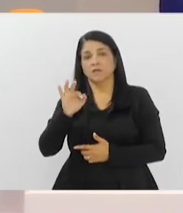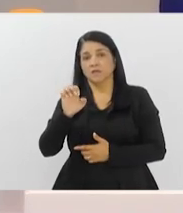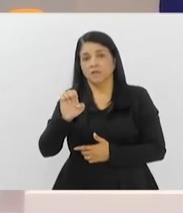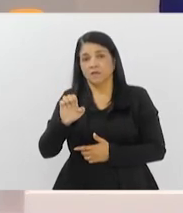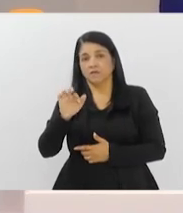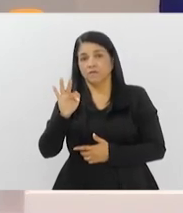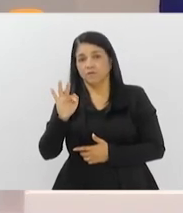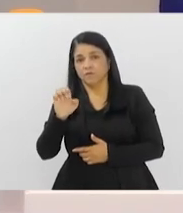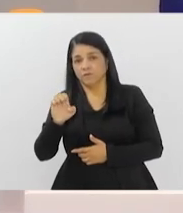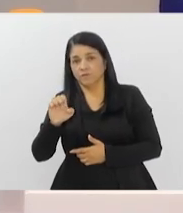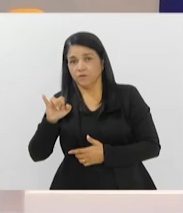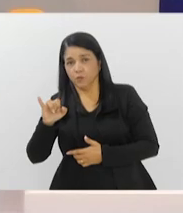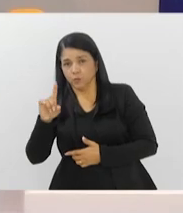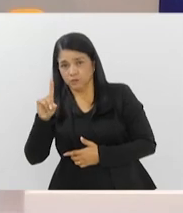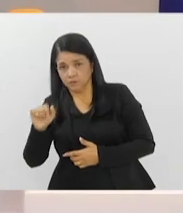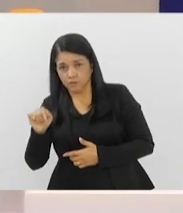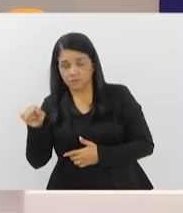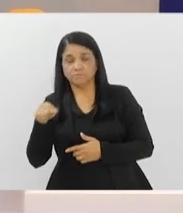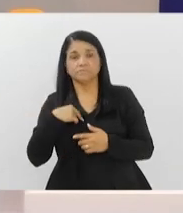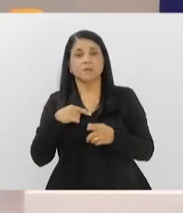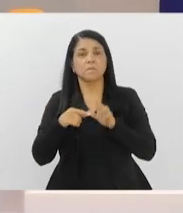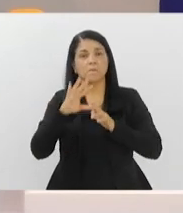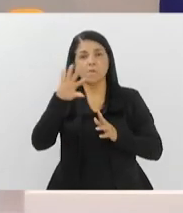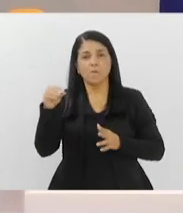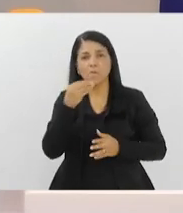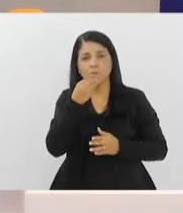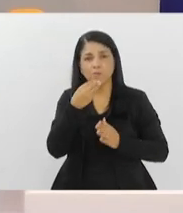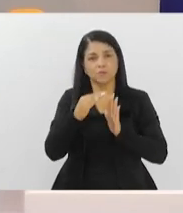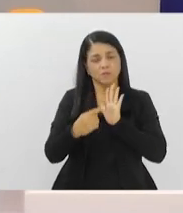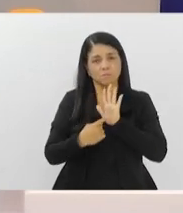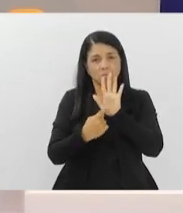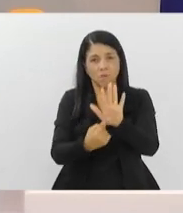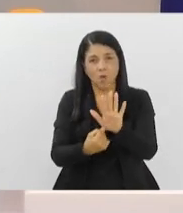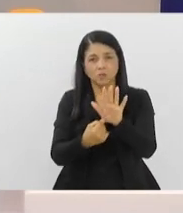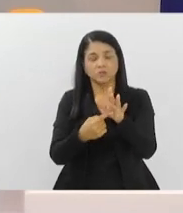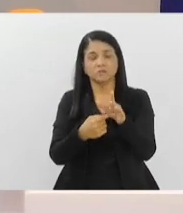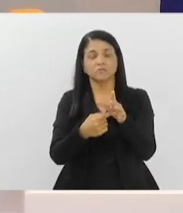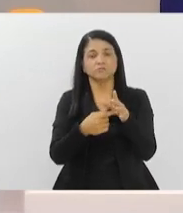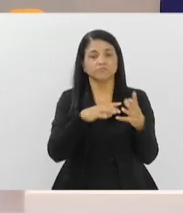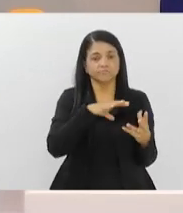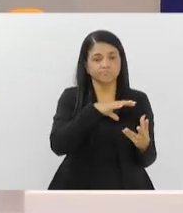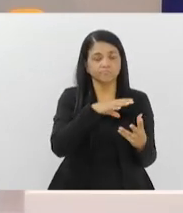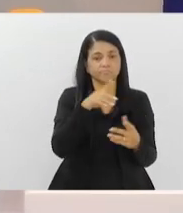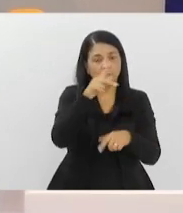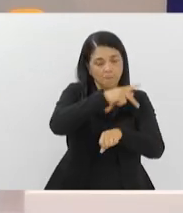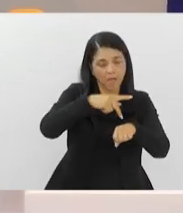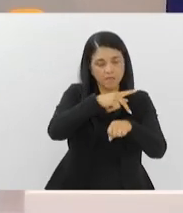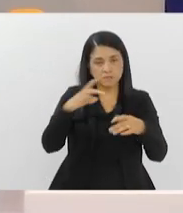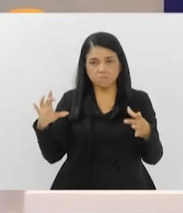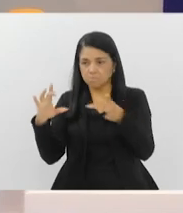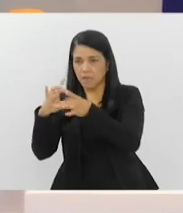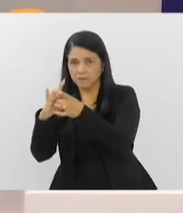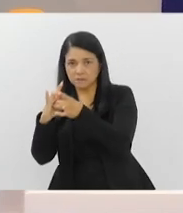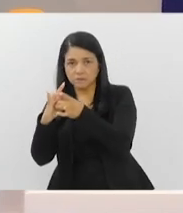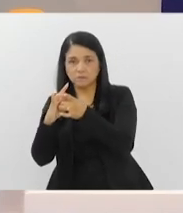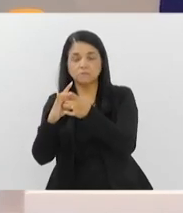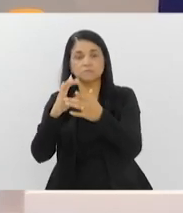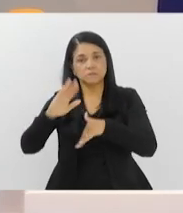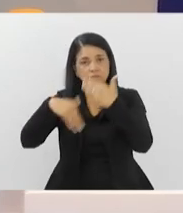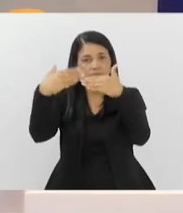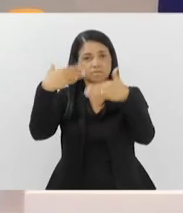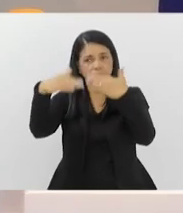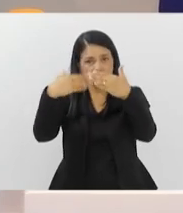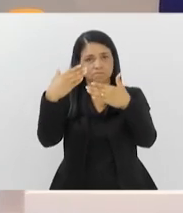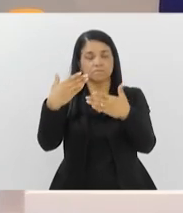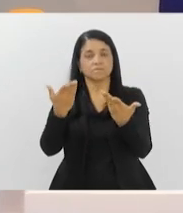exemplo emblemático das oportunidades que surgem quando nações se unem em prol do desenvolvimento econômico e da